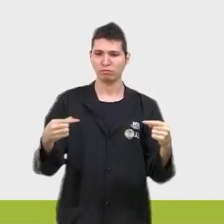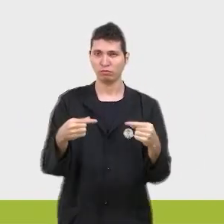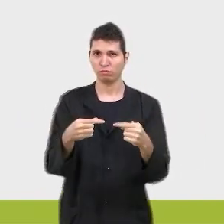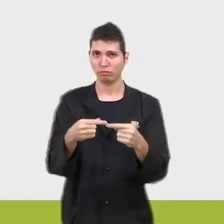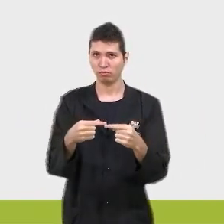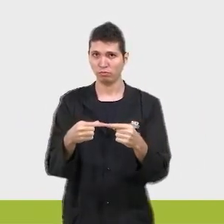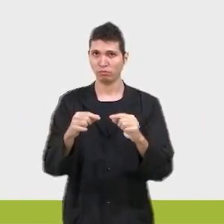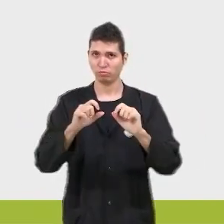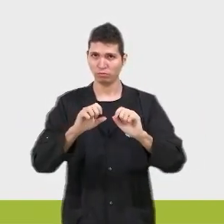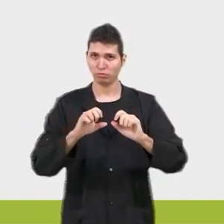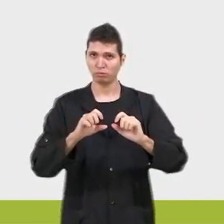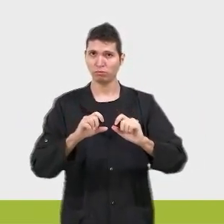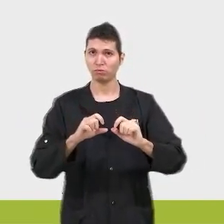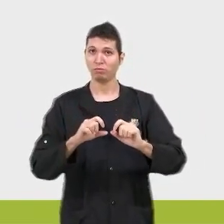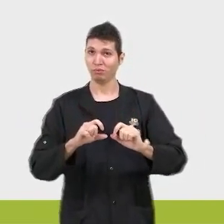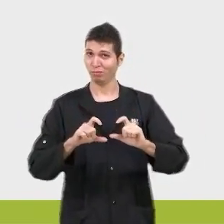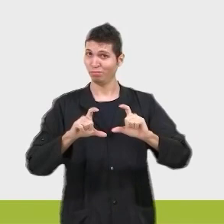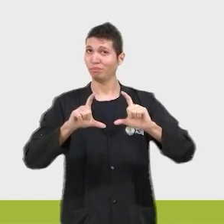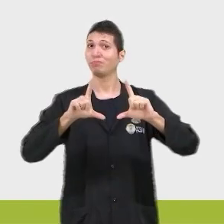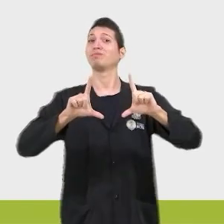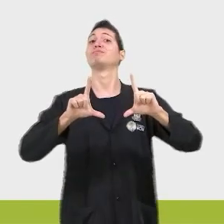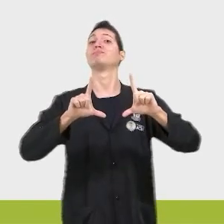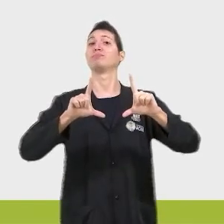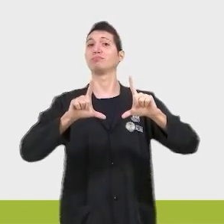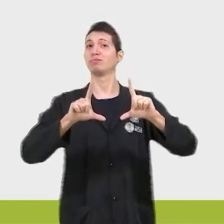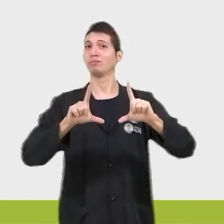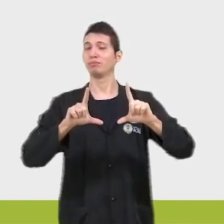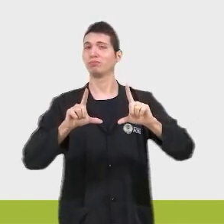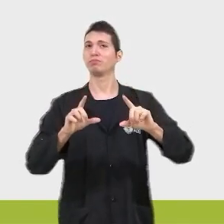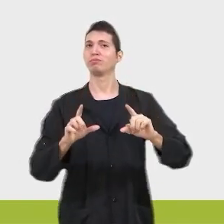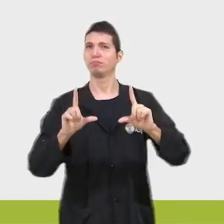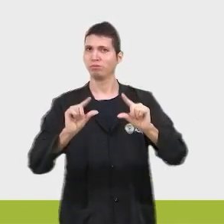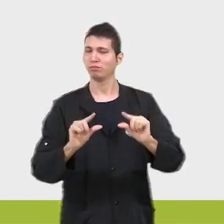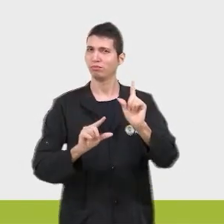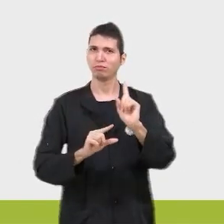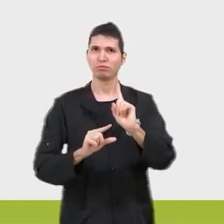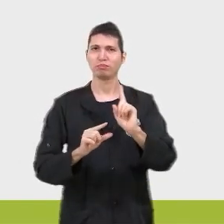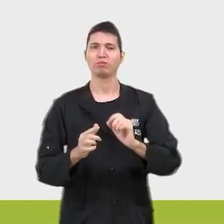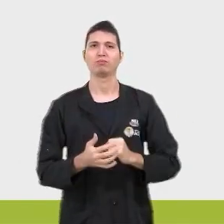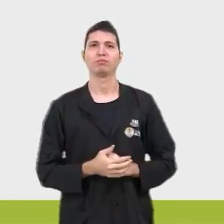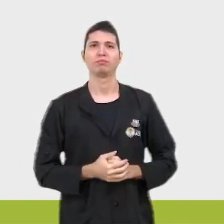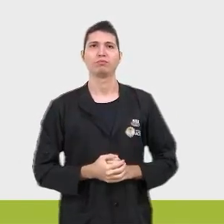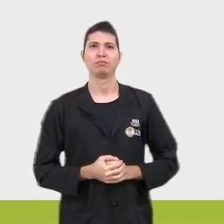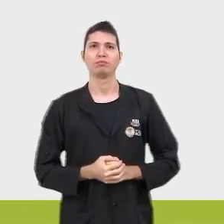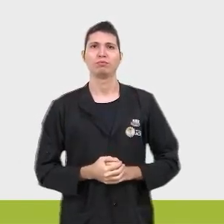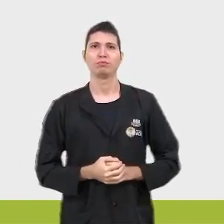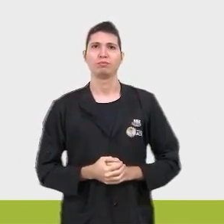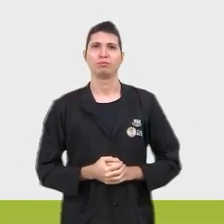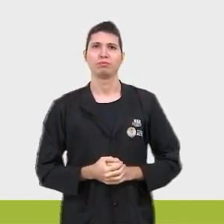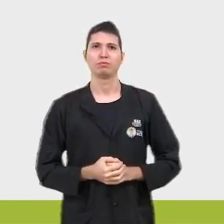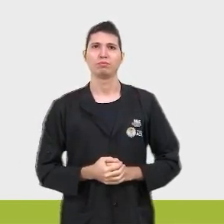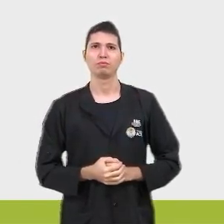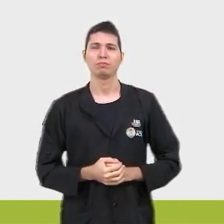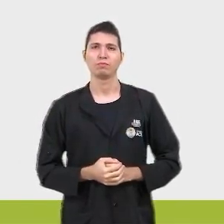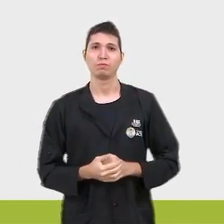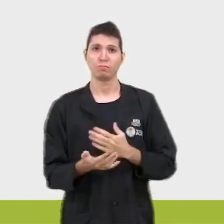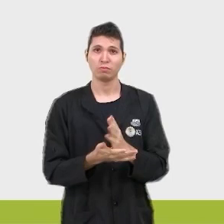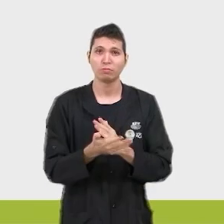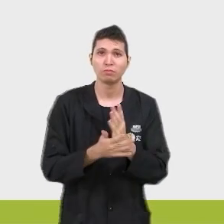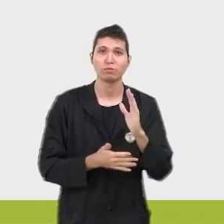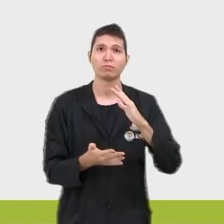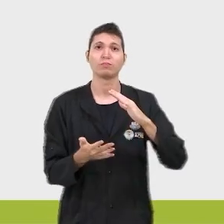vai aumentar. Letra C. Alguns animais favorecidos nas regiões